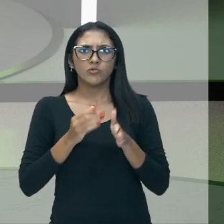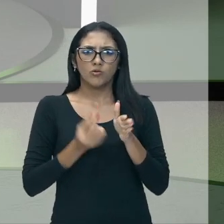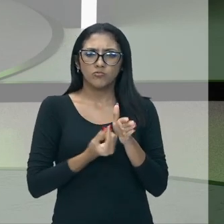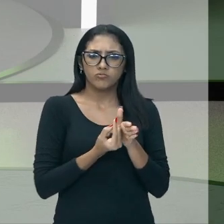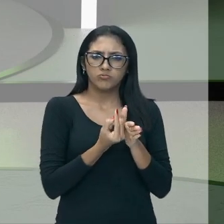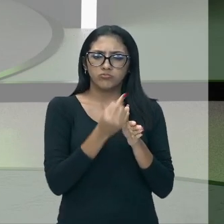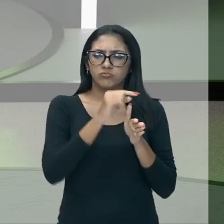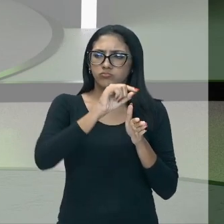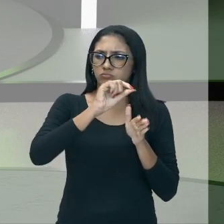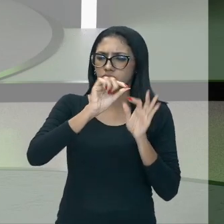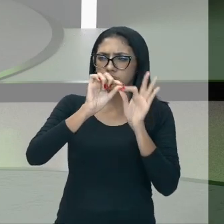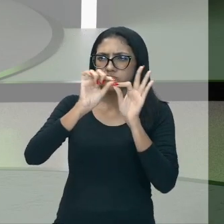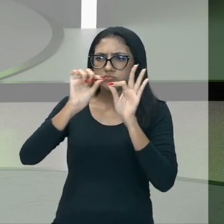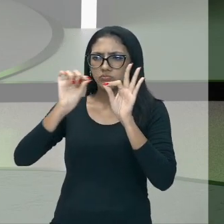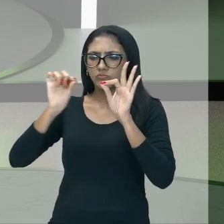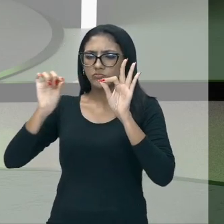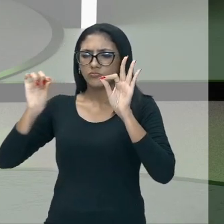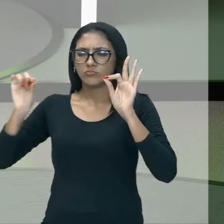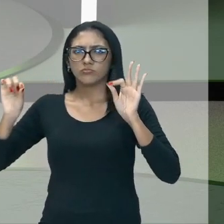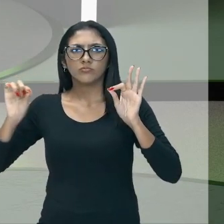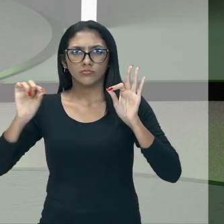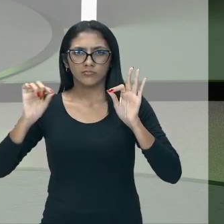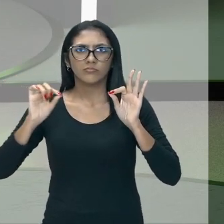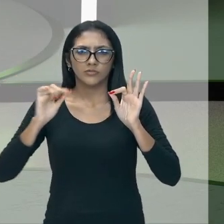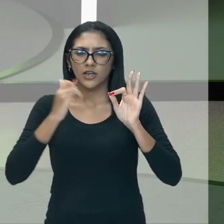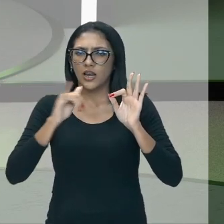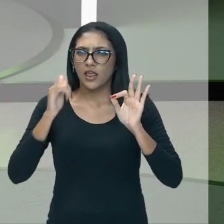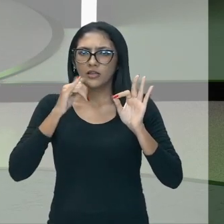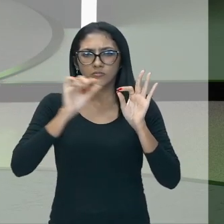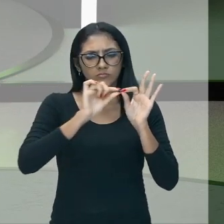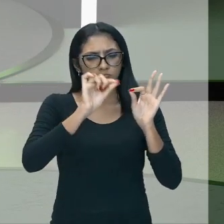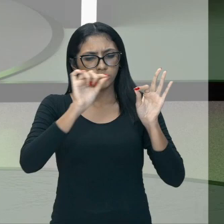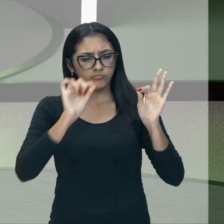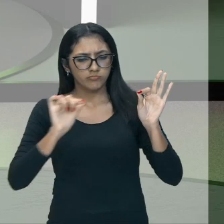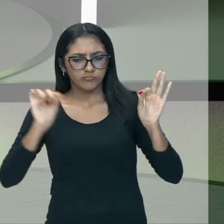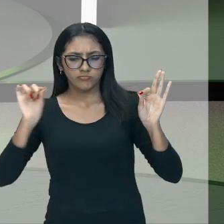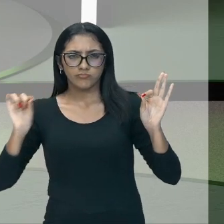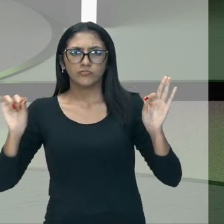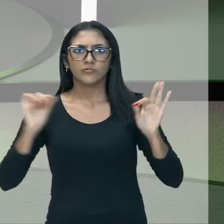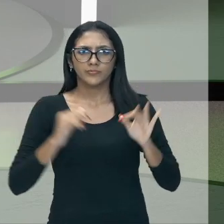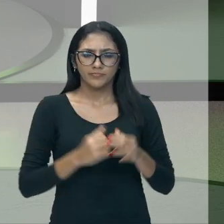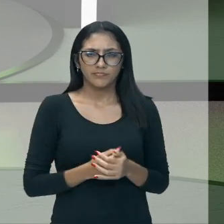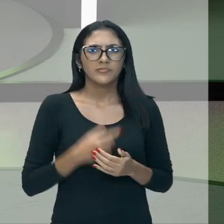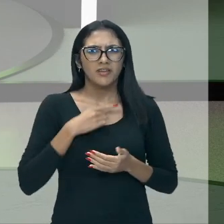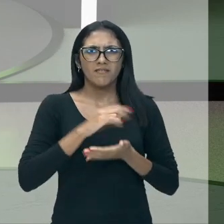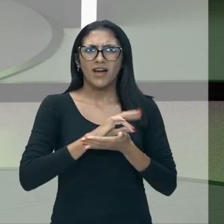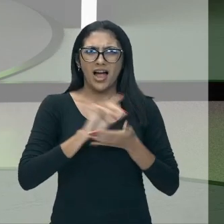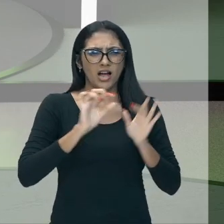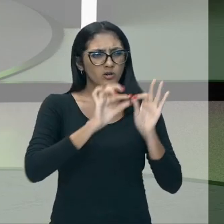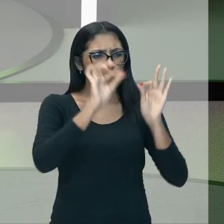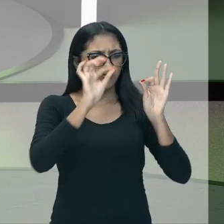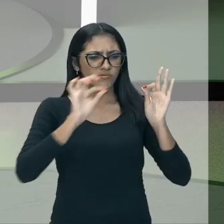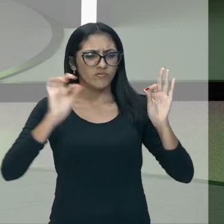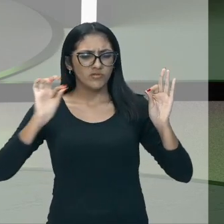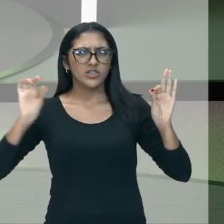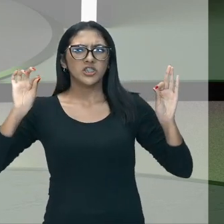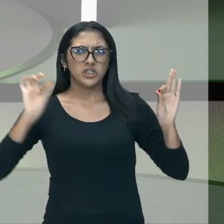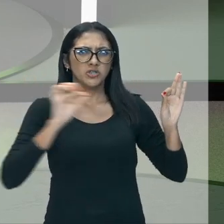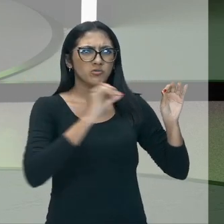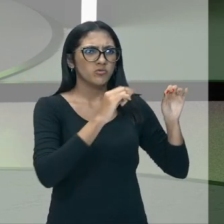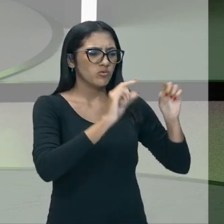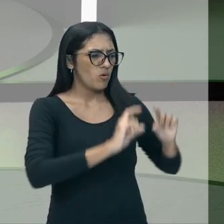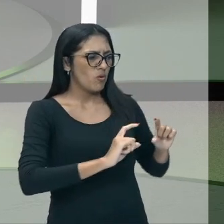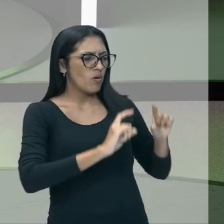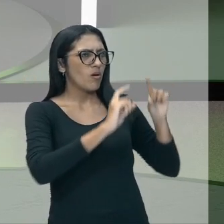as linhas de transmissão de energia. E ela passa pelos fios, aí os transformadores com os fios de alta